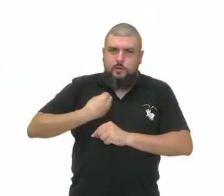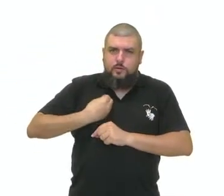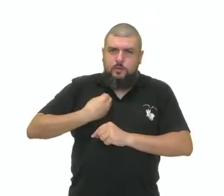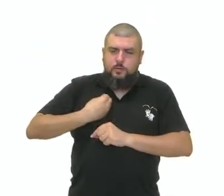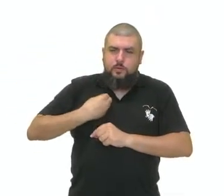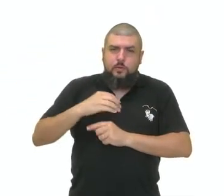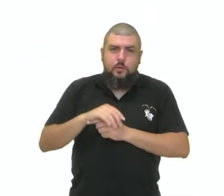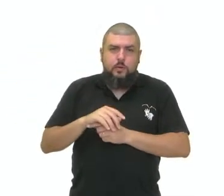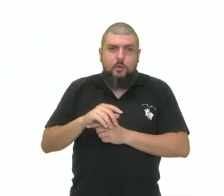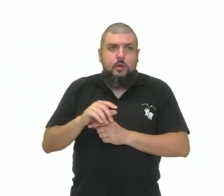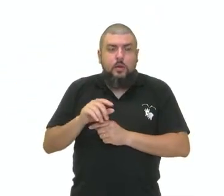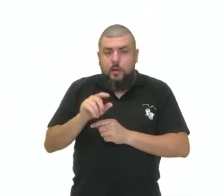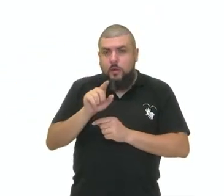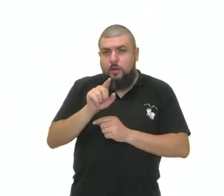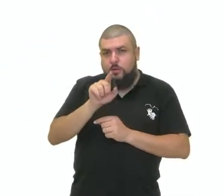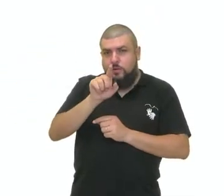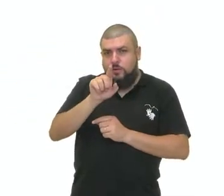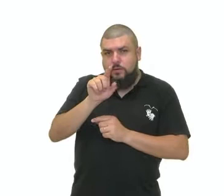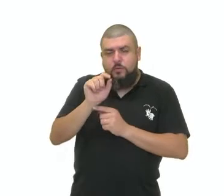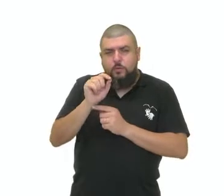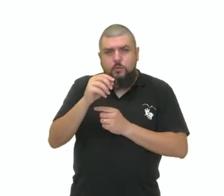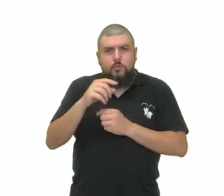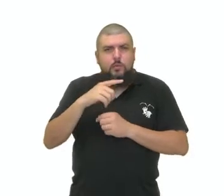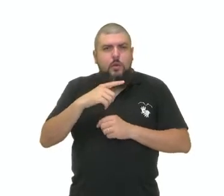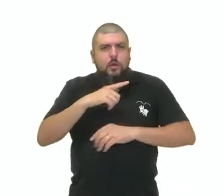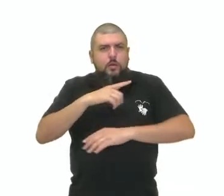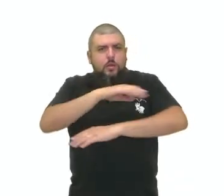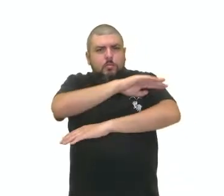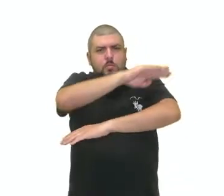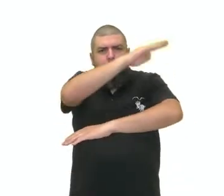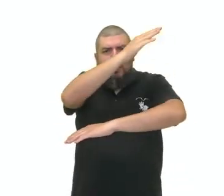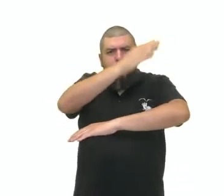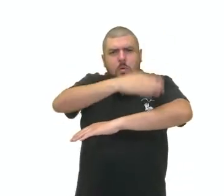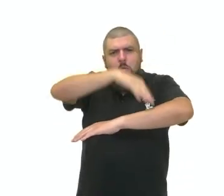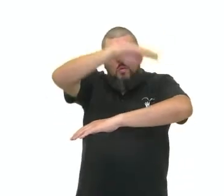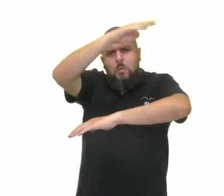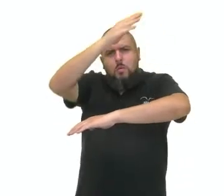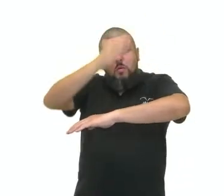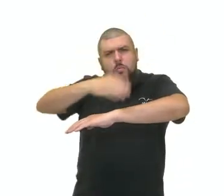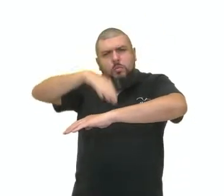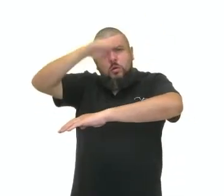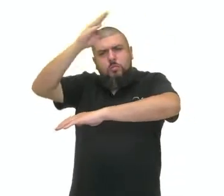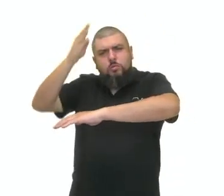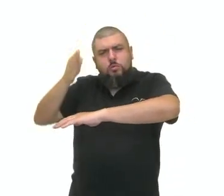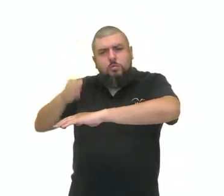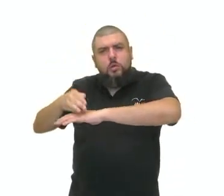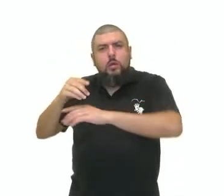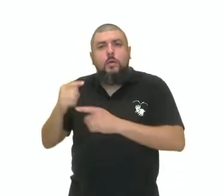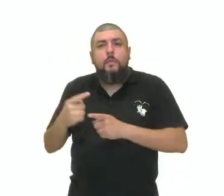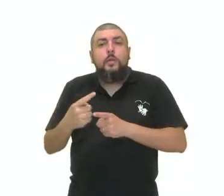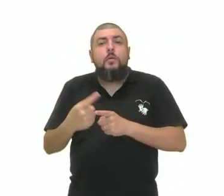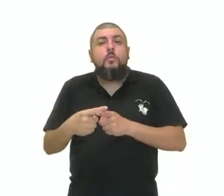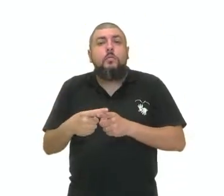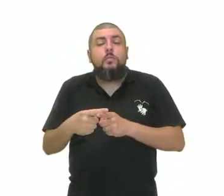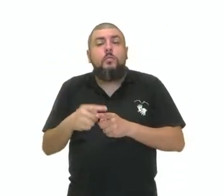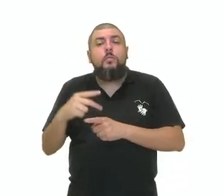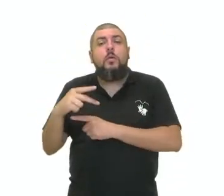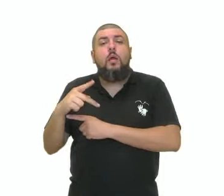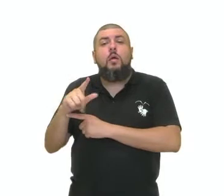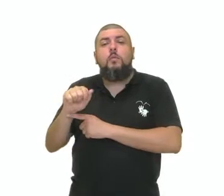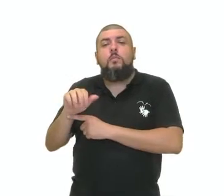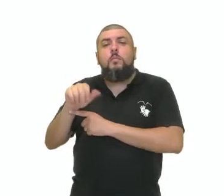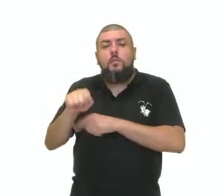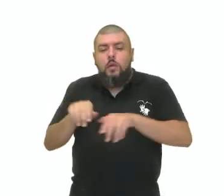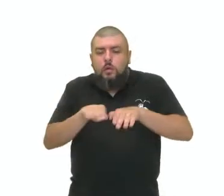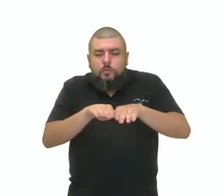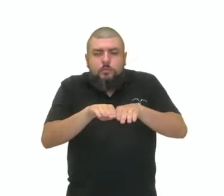vamos dizer assim, de formações montanhosas, né, devido à questão de separação também de placas tectônicas, né? Tem a questão